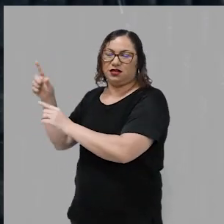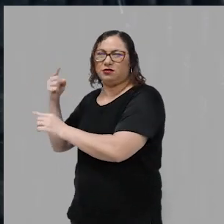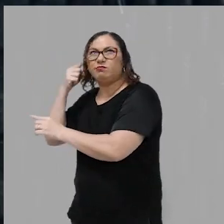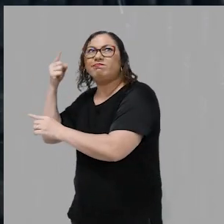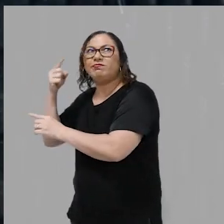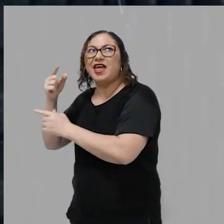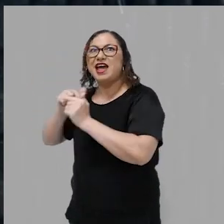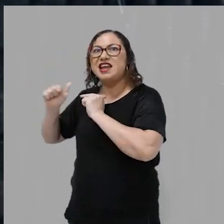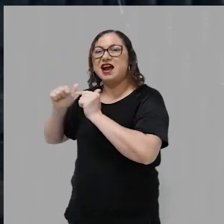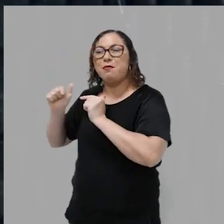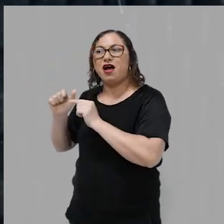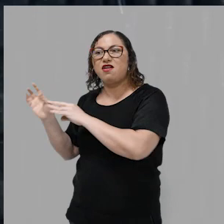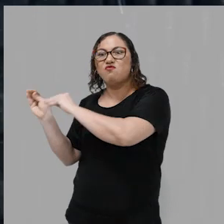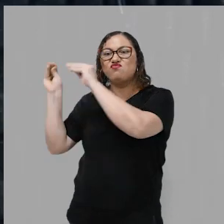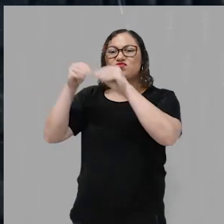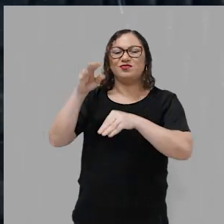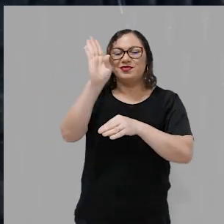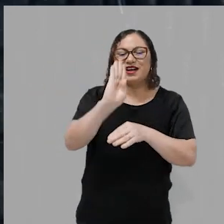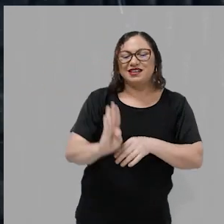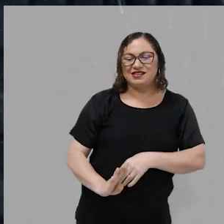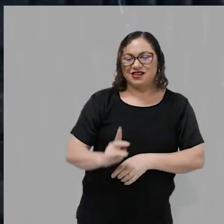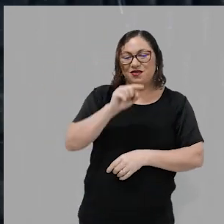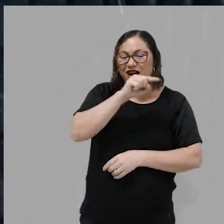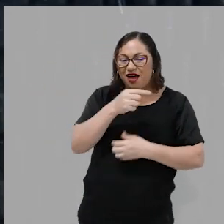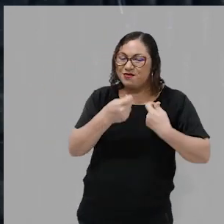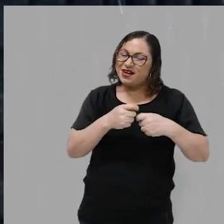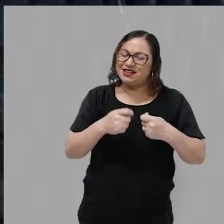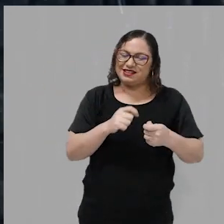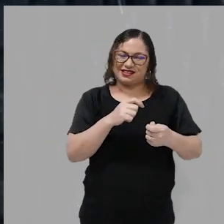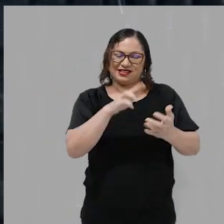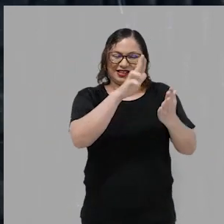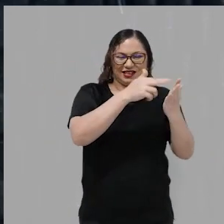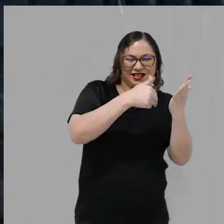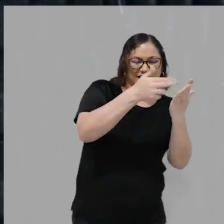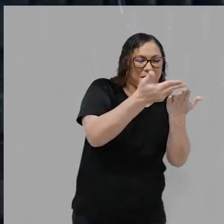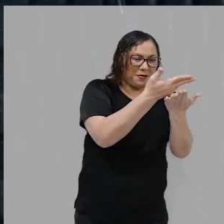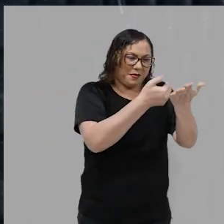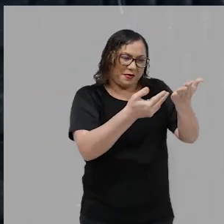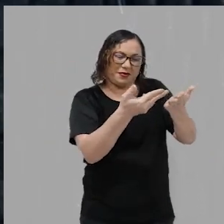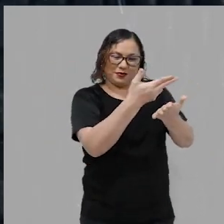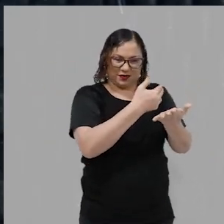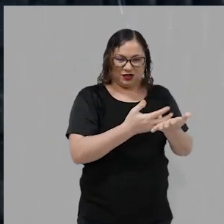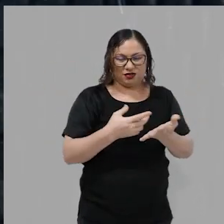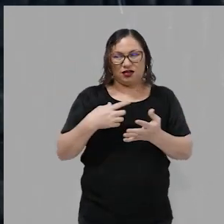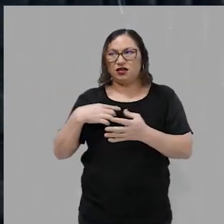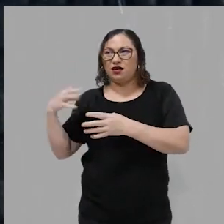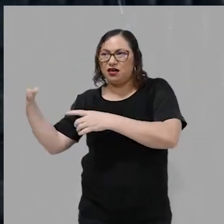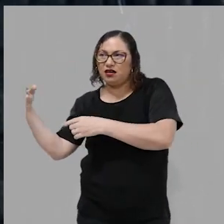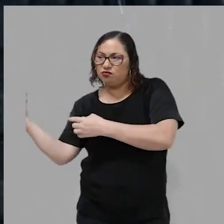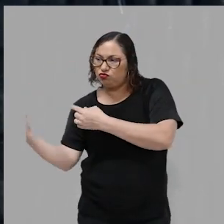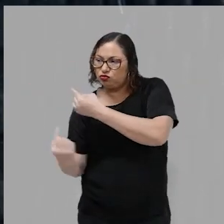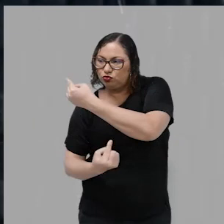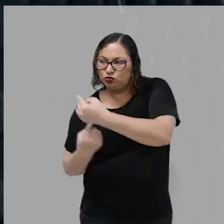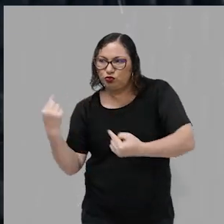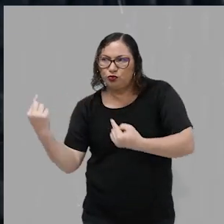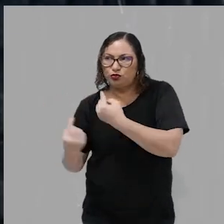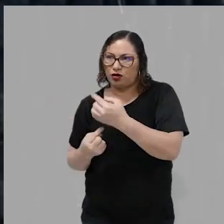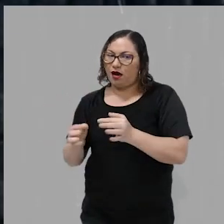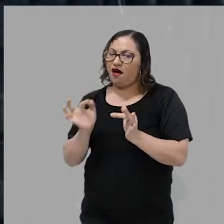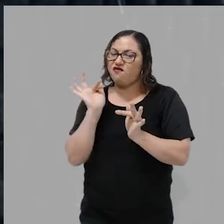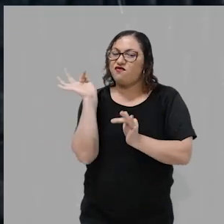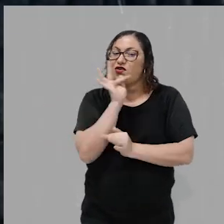de escultor. Né? E eles, como eram partidários de Napoleão, eles se sentiram perseguidos. Então vem um, vem outro,